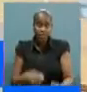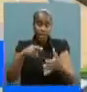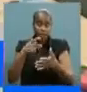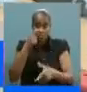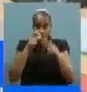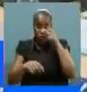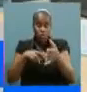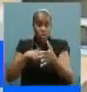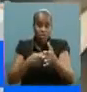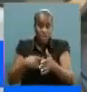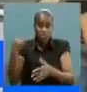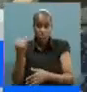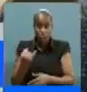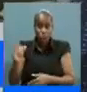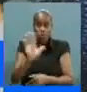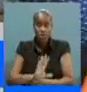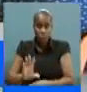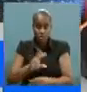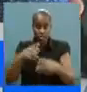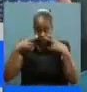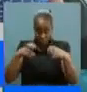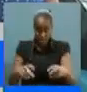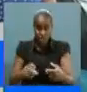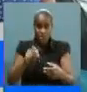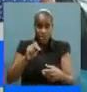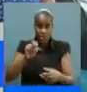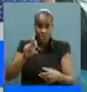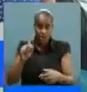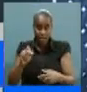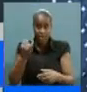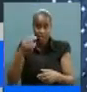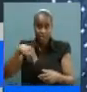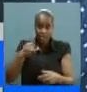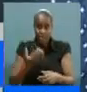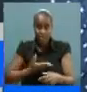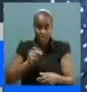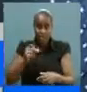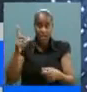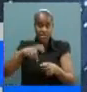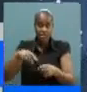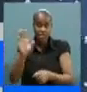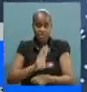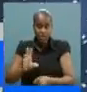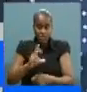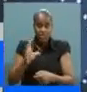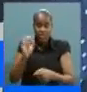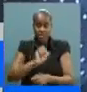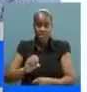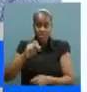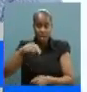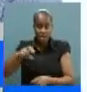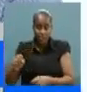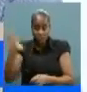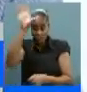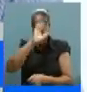Técnicos do Instituto Nacional de Investigação Agrária, INIDA, da Agência Nacional de Água e Saneamento, ANAS, do Ministério da Agricultura